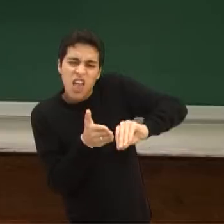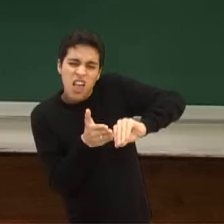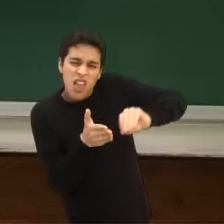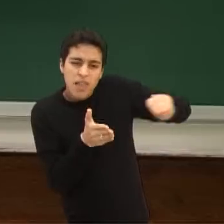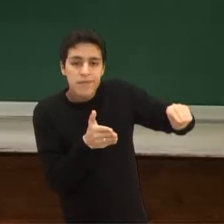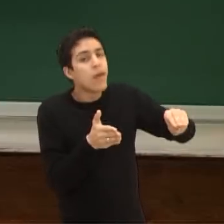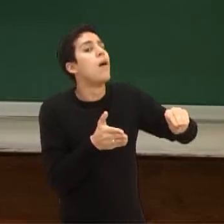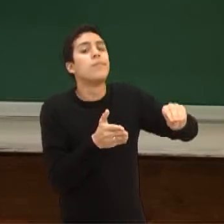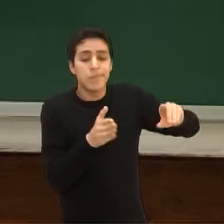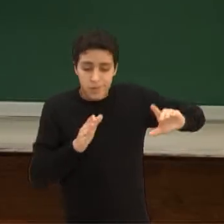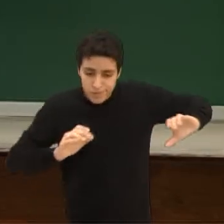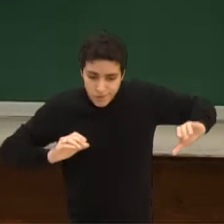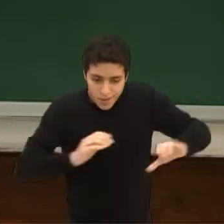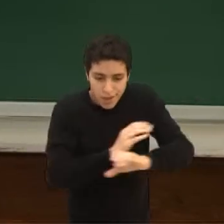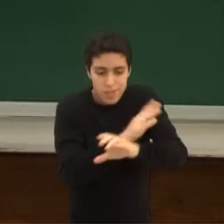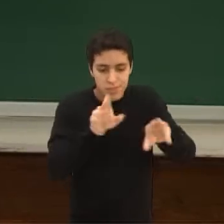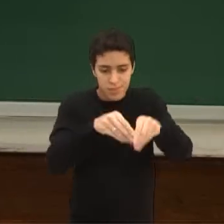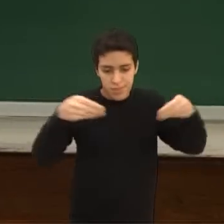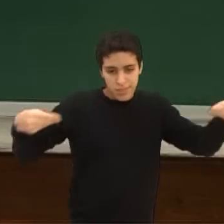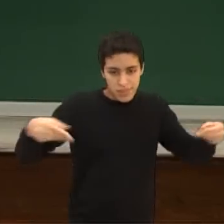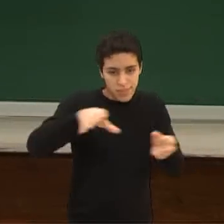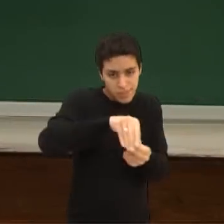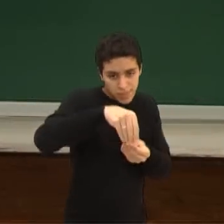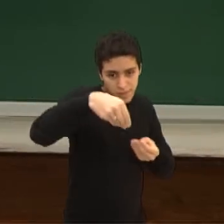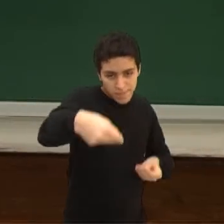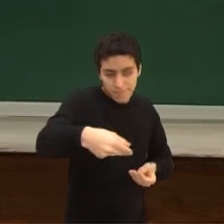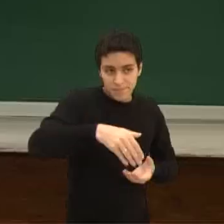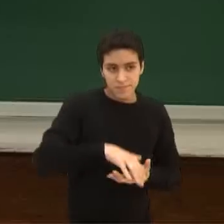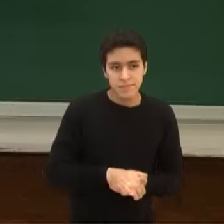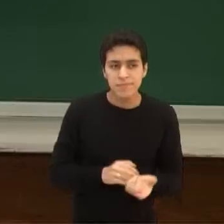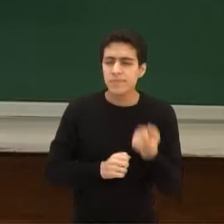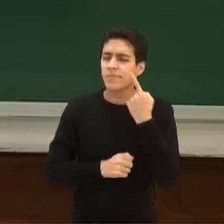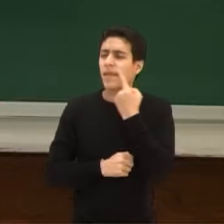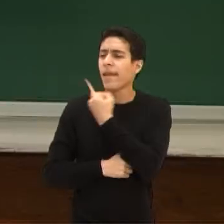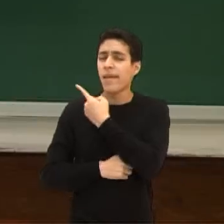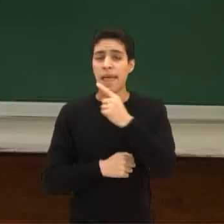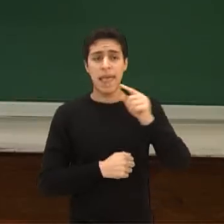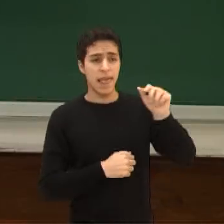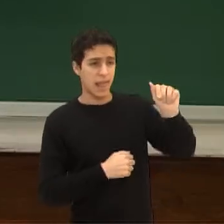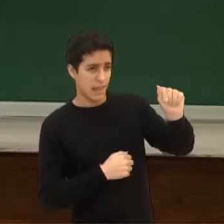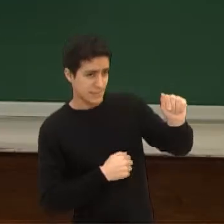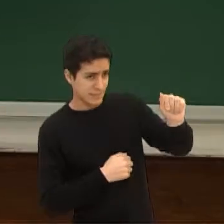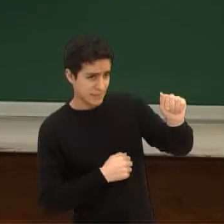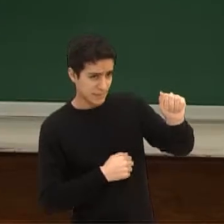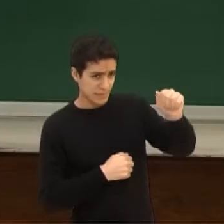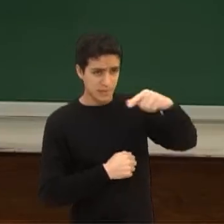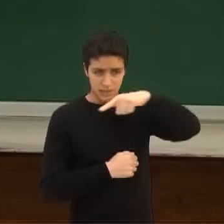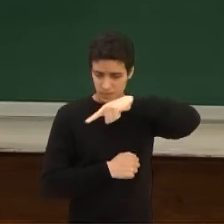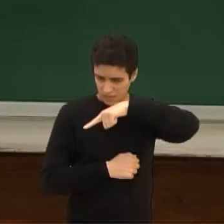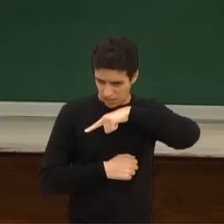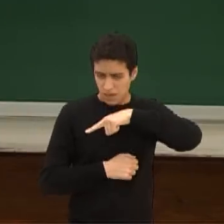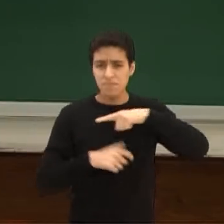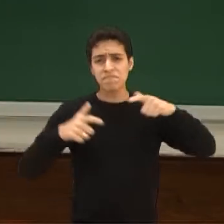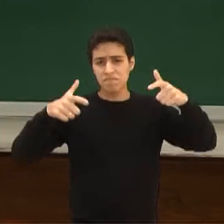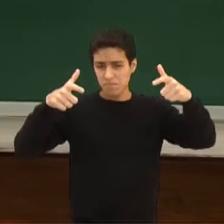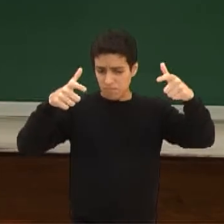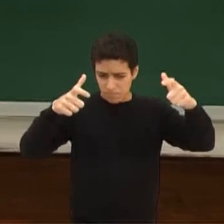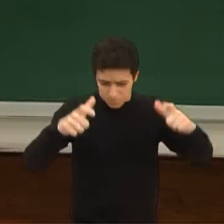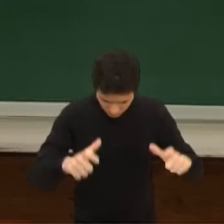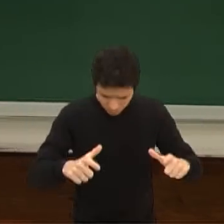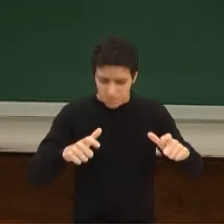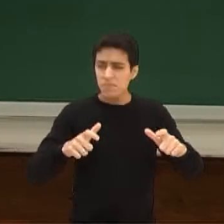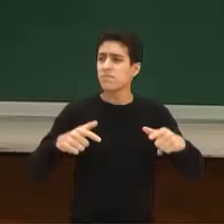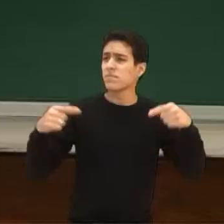observar então aqui a planificação. O que nós temos aqui, meus queridos? Temos, prof, igual a